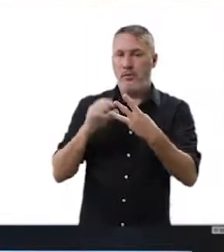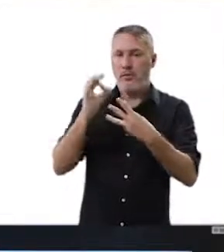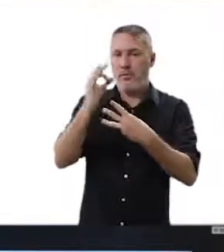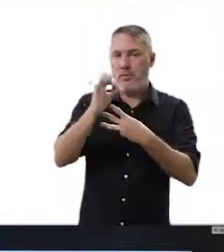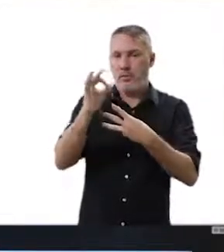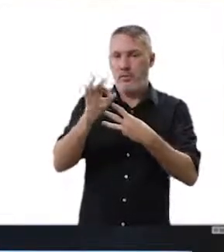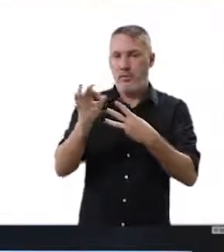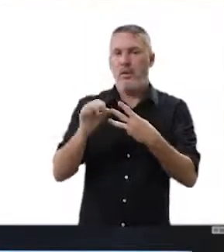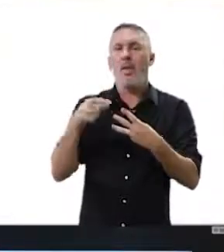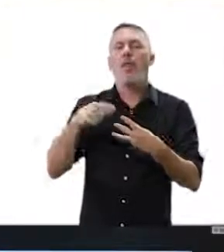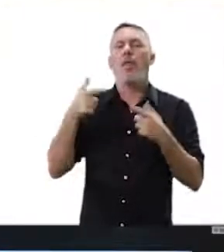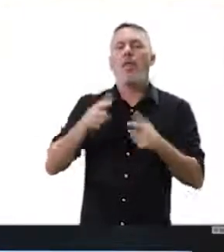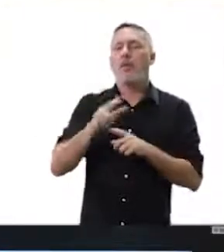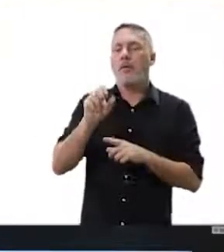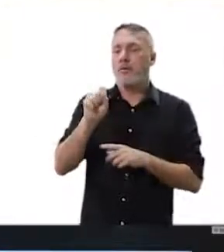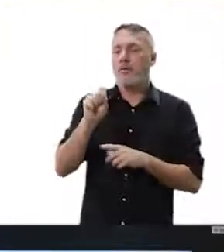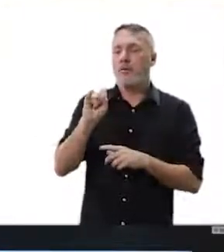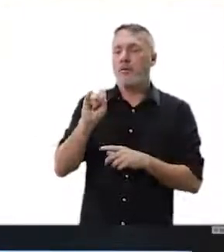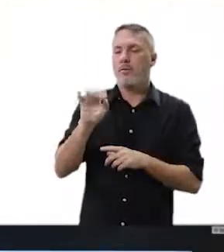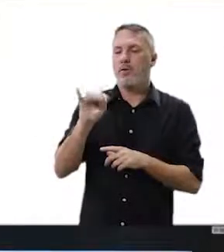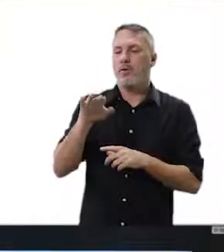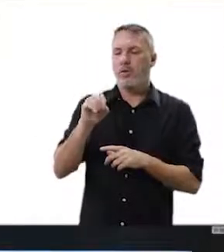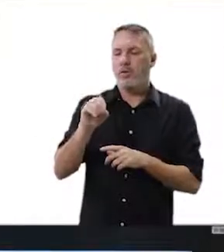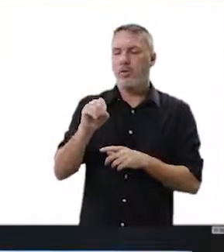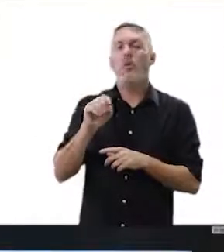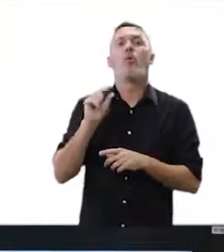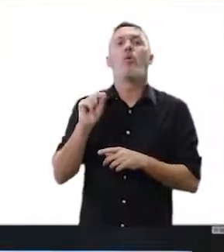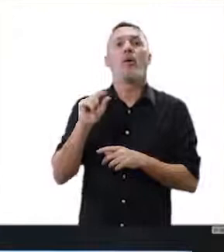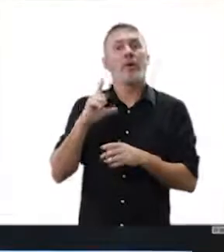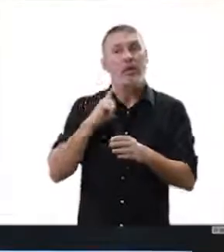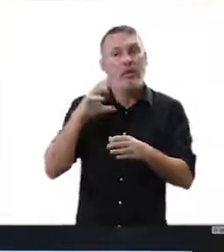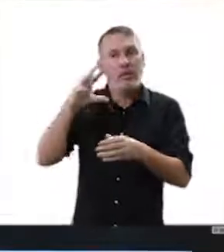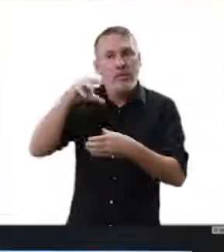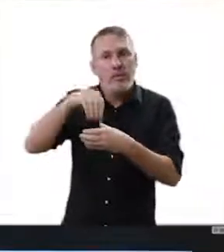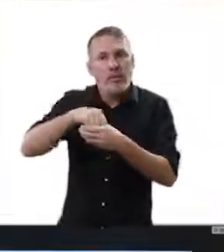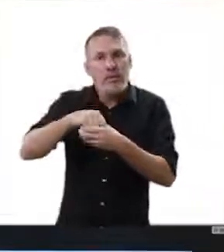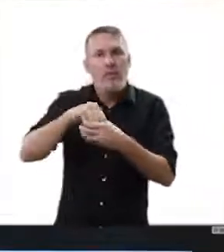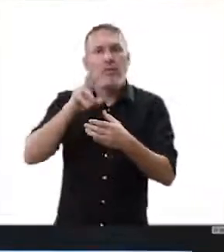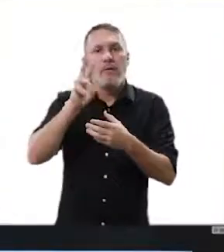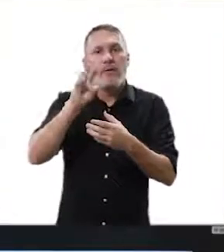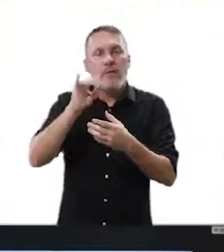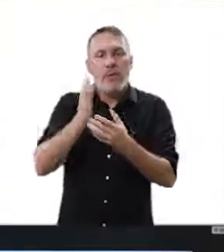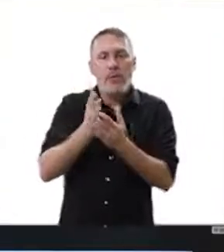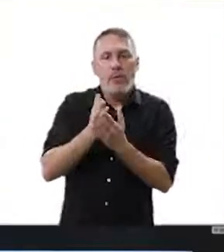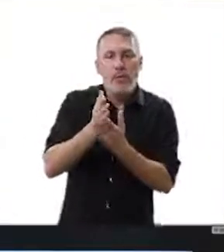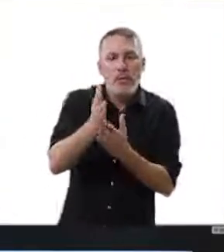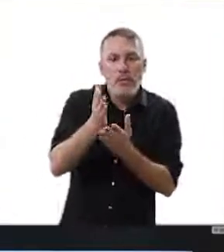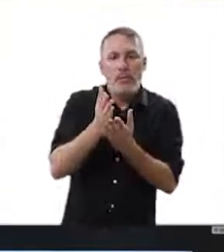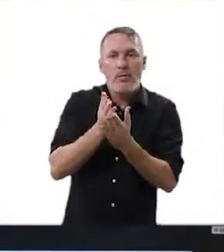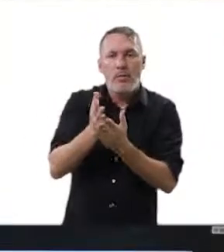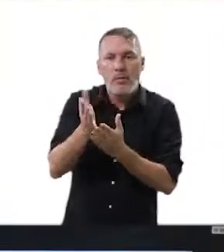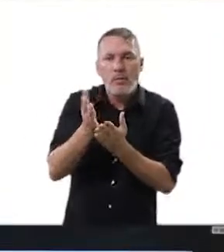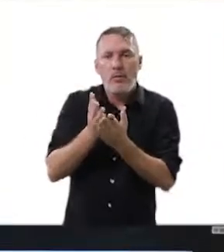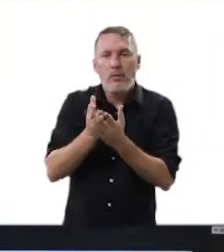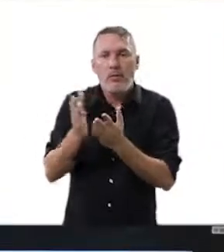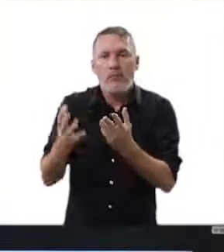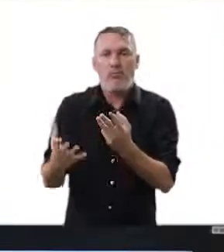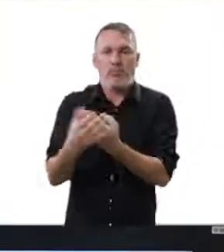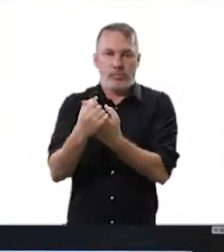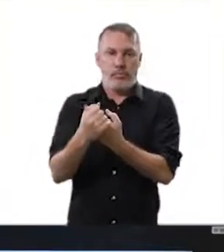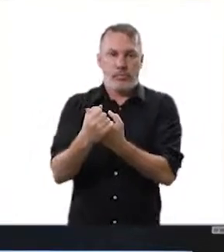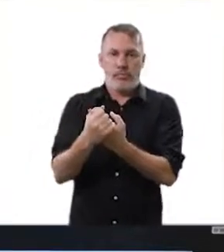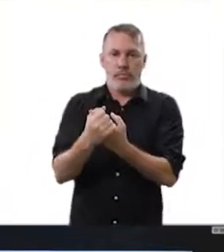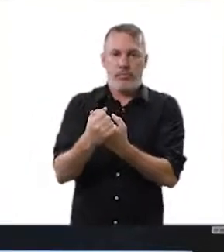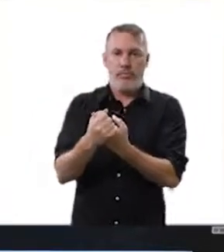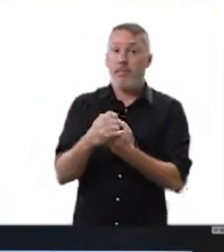ali 3 entradinhas para ele. E do outro ladinho, para a direita, a gente tem a entradinha do ATP.